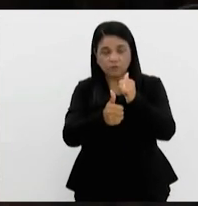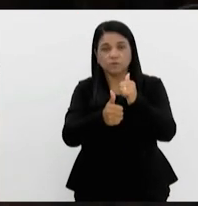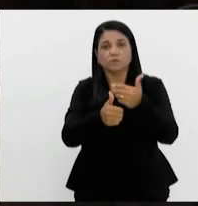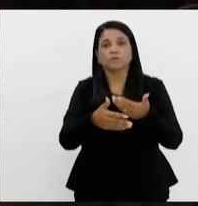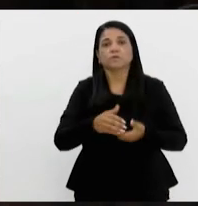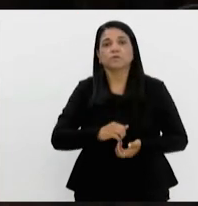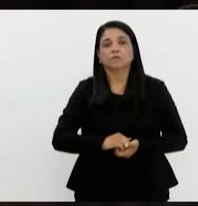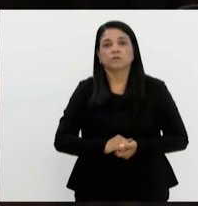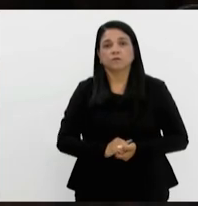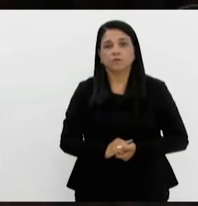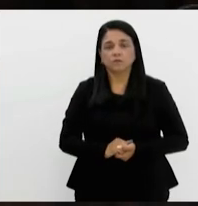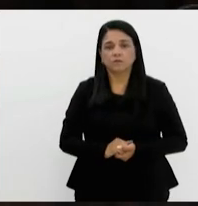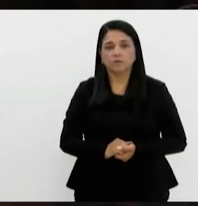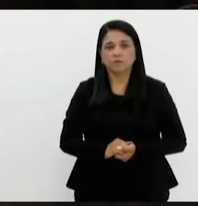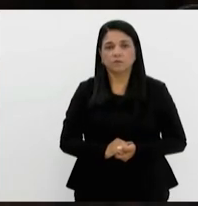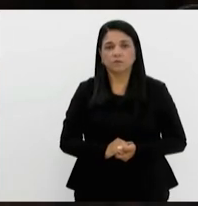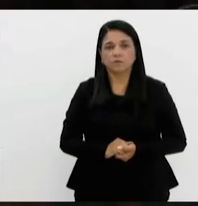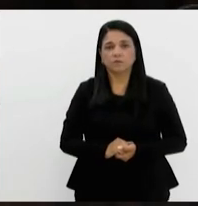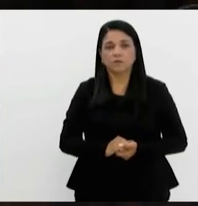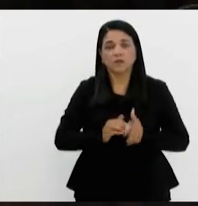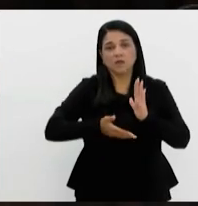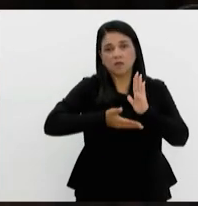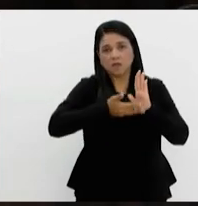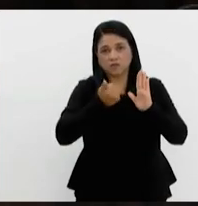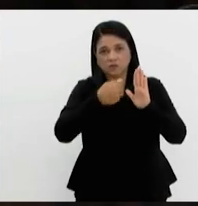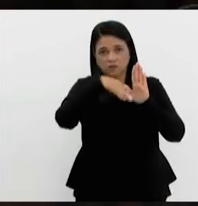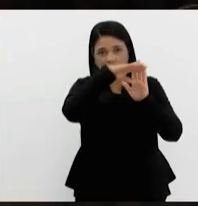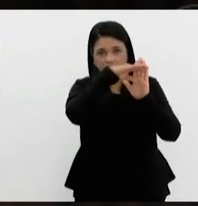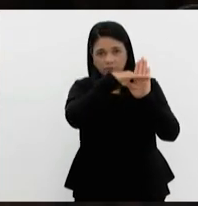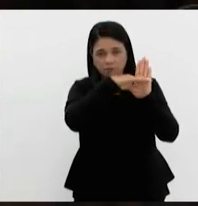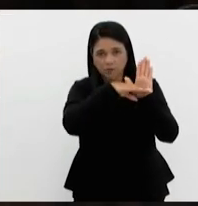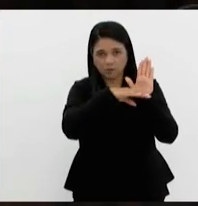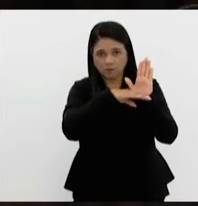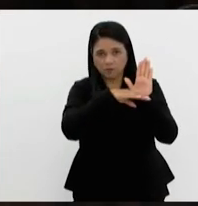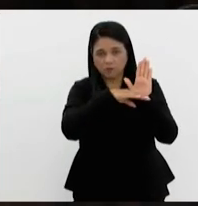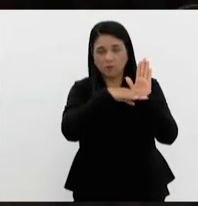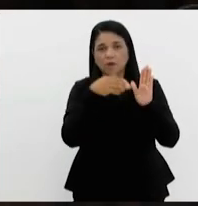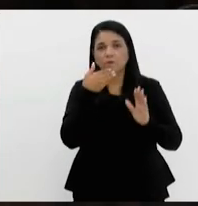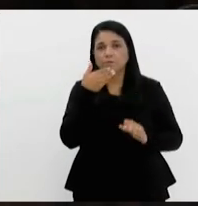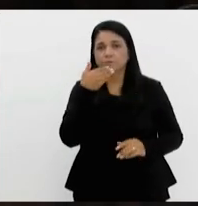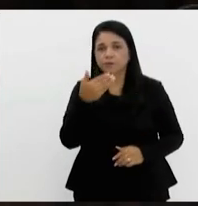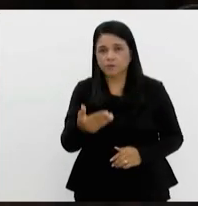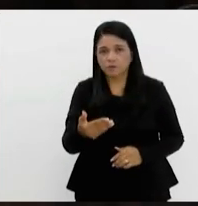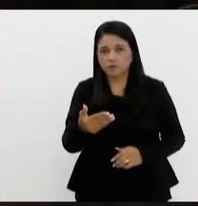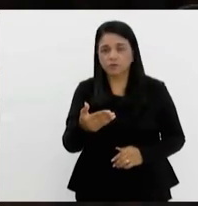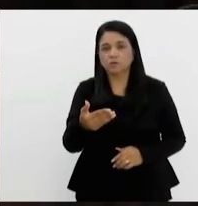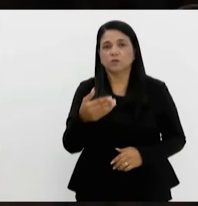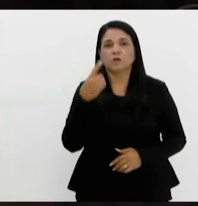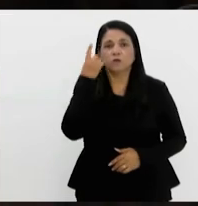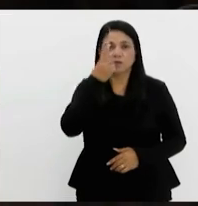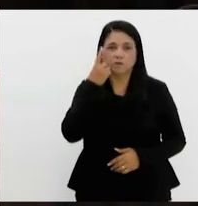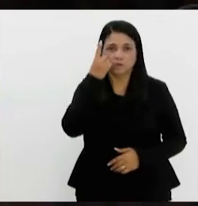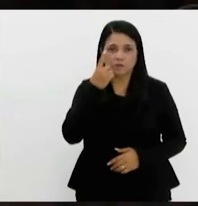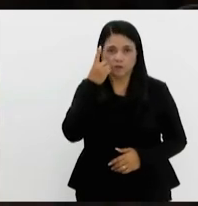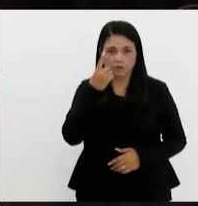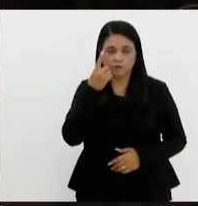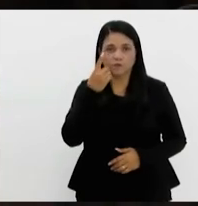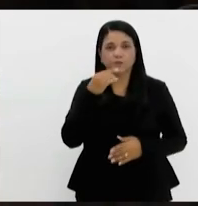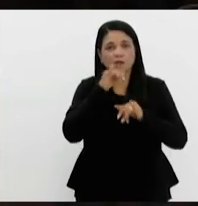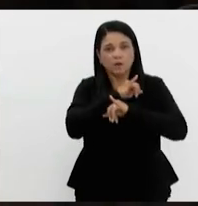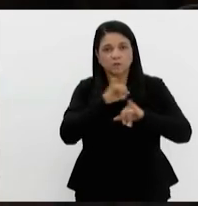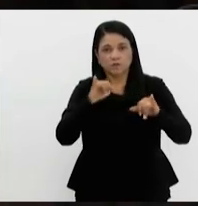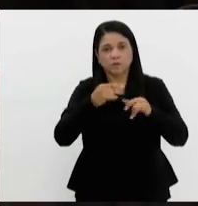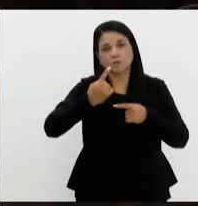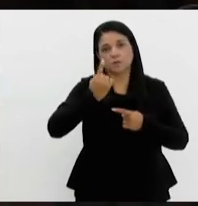menciona. Retirado de pauta definitivamente a pedido do autor. Anuncio,